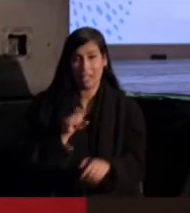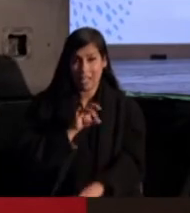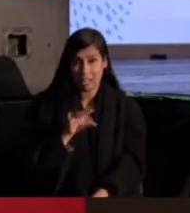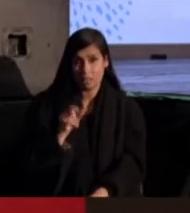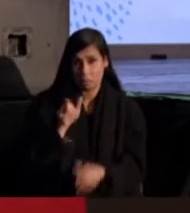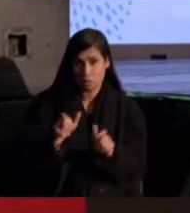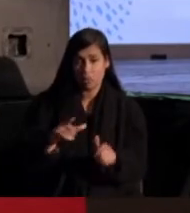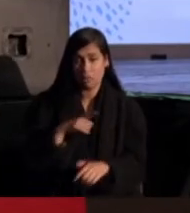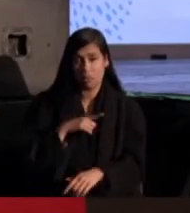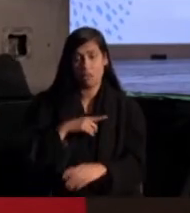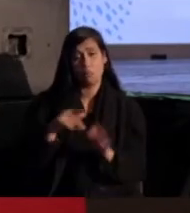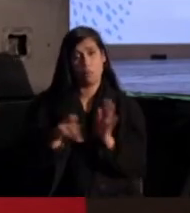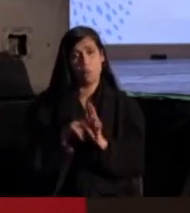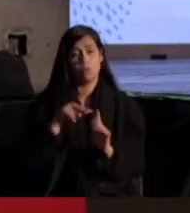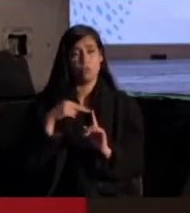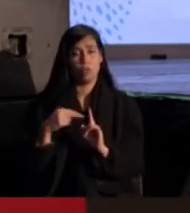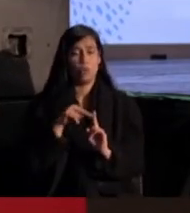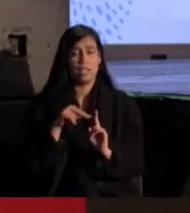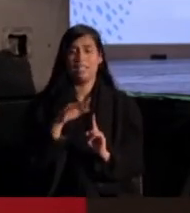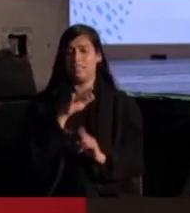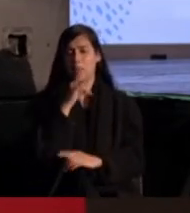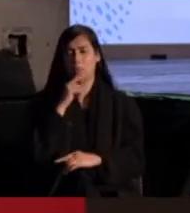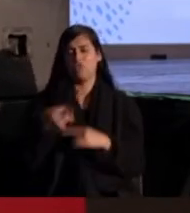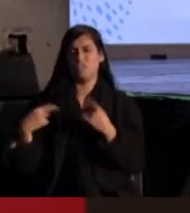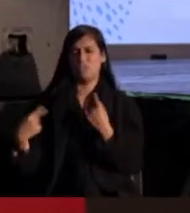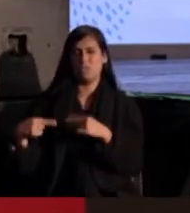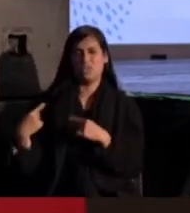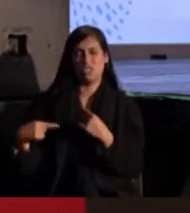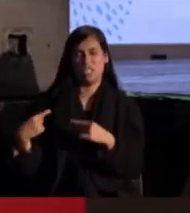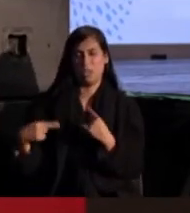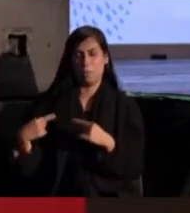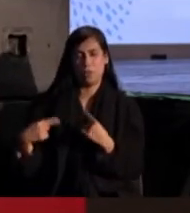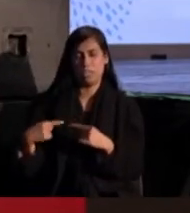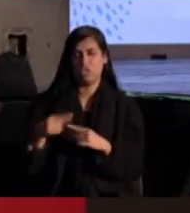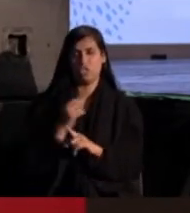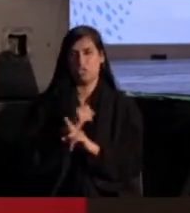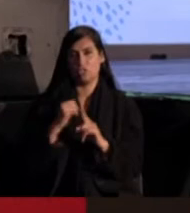estávamos discutindo política social e o que aconteceu com o Brasil